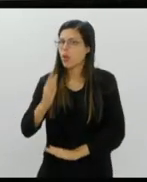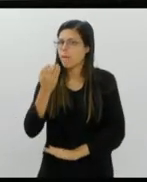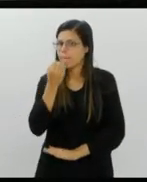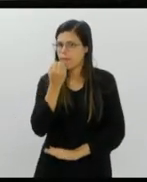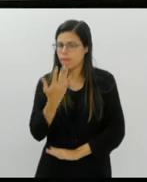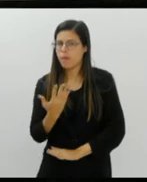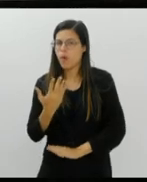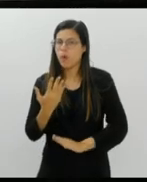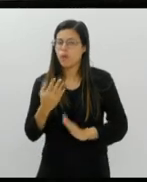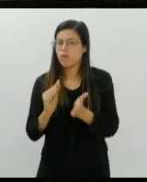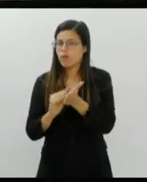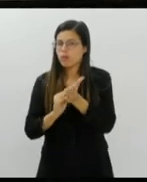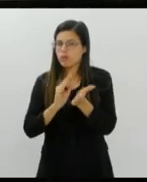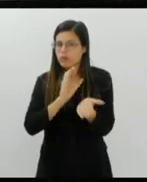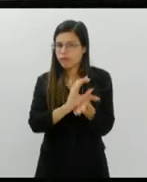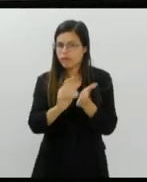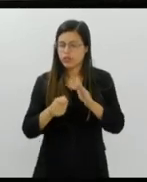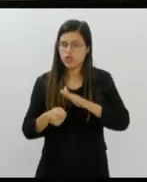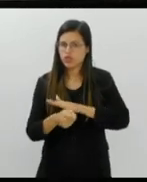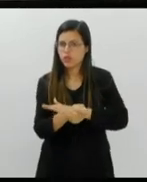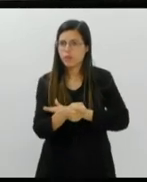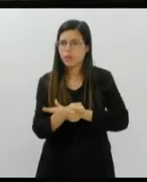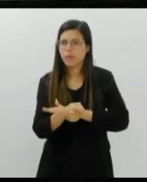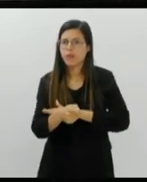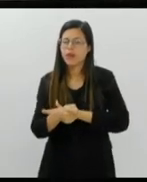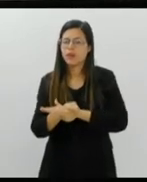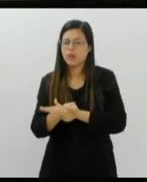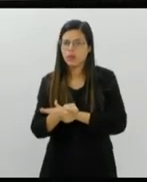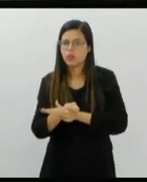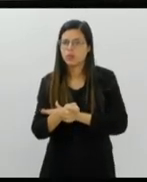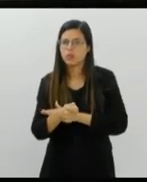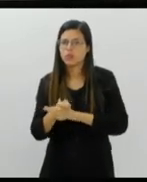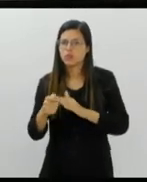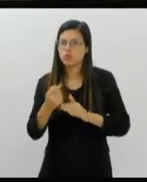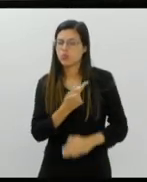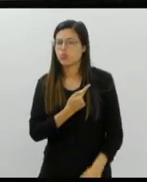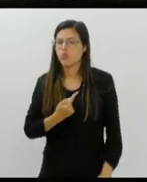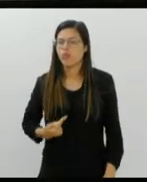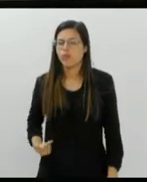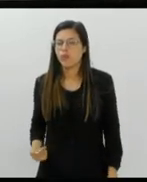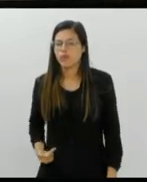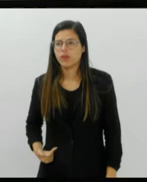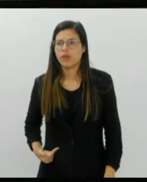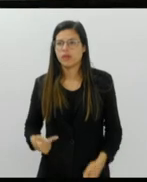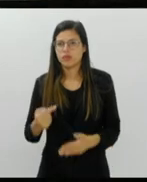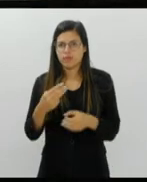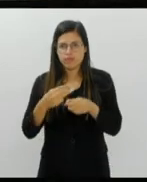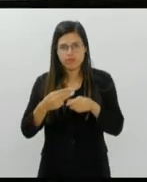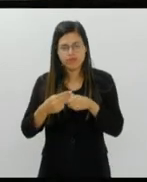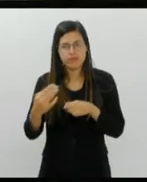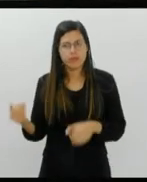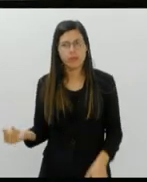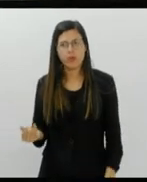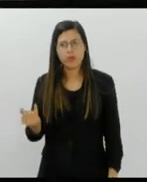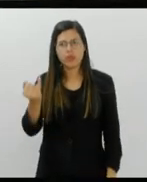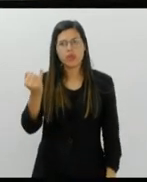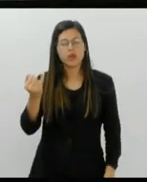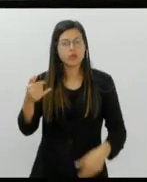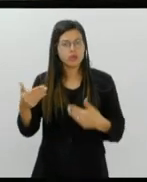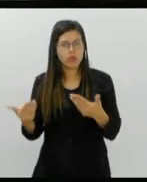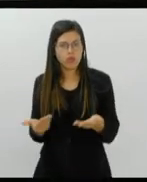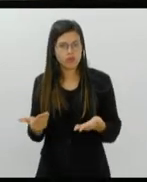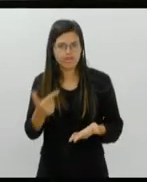investimento governo federal Governo do Estado já fazendo sua parte dos governos municipais que é muito importante e hoje como